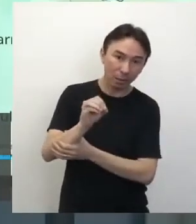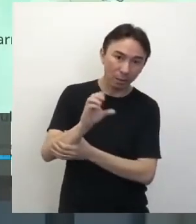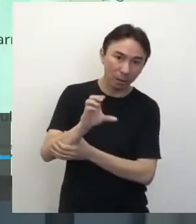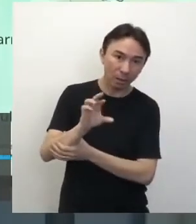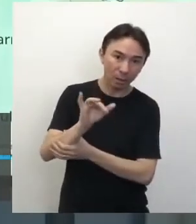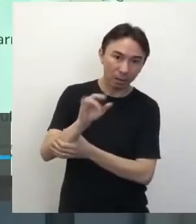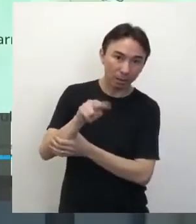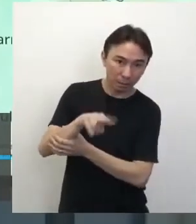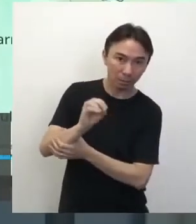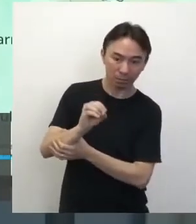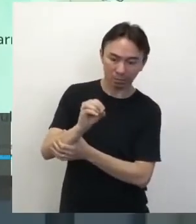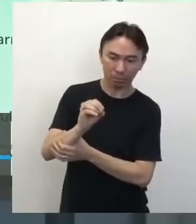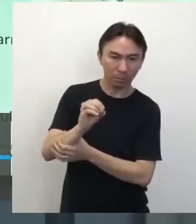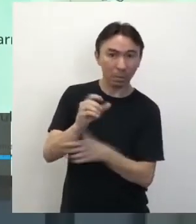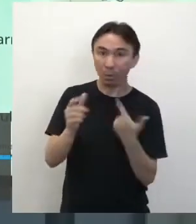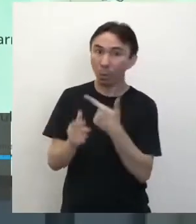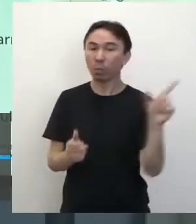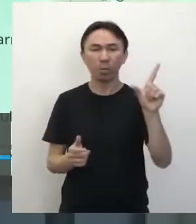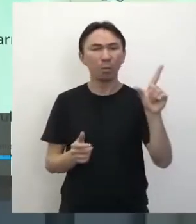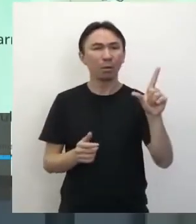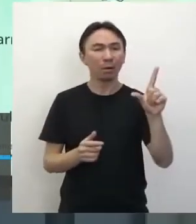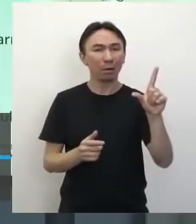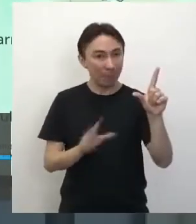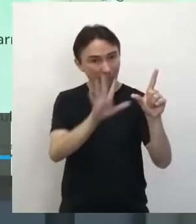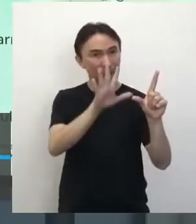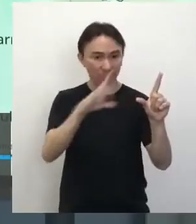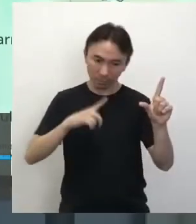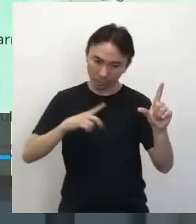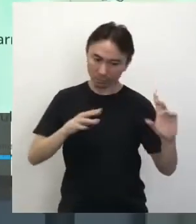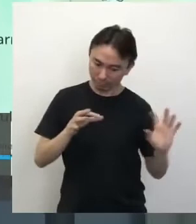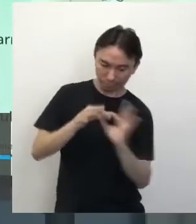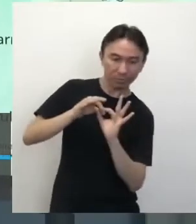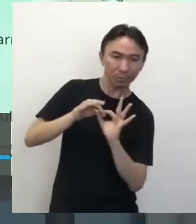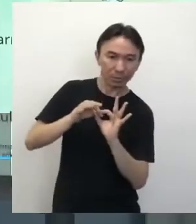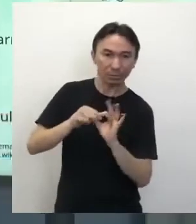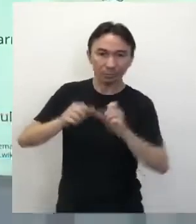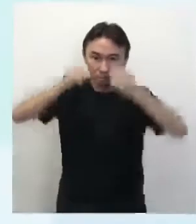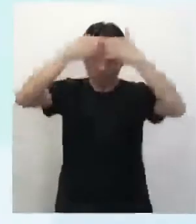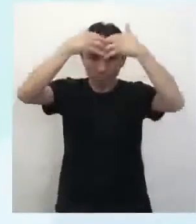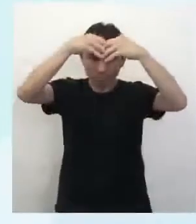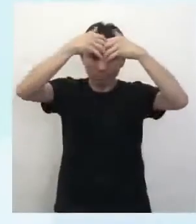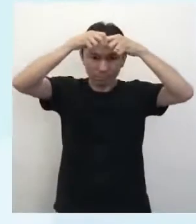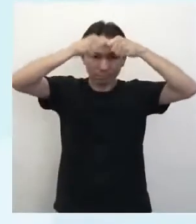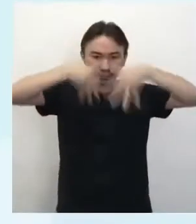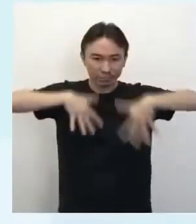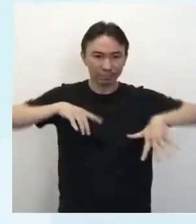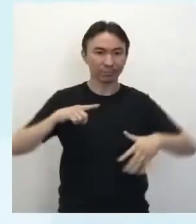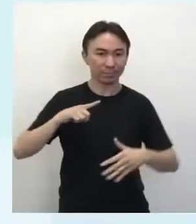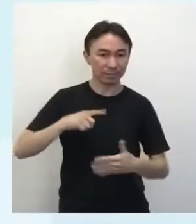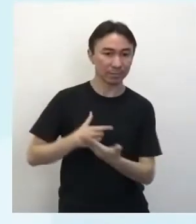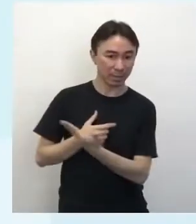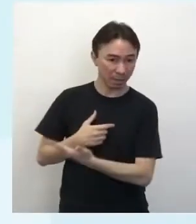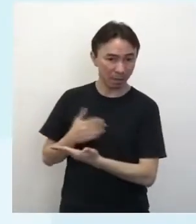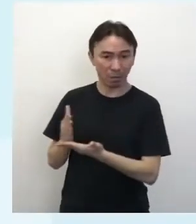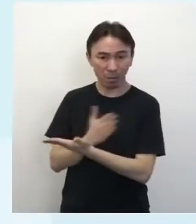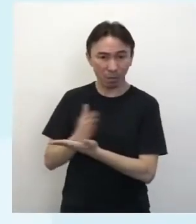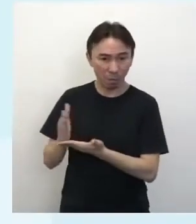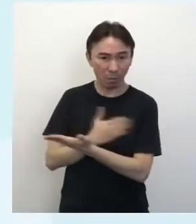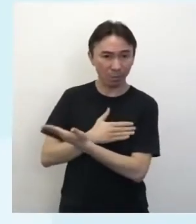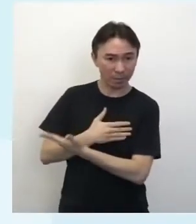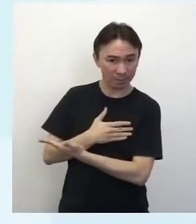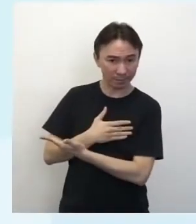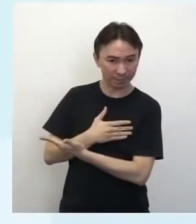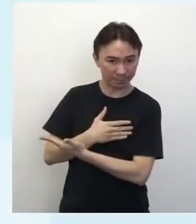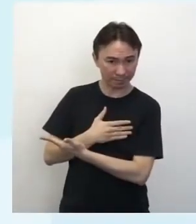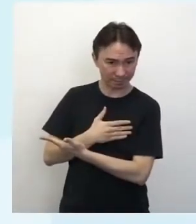eles trabalham muito juntos. Então, né, para você ter ideia, a gente tem algumas glândulas. O que são glândulas? São tecidos aí que vão